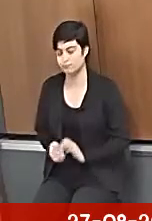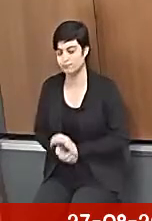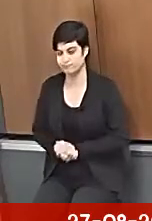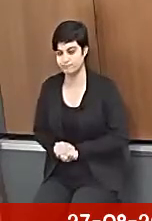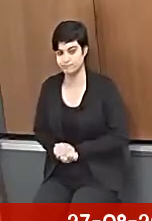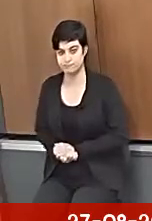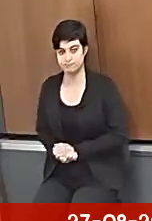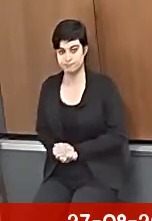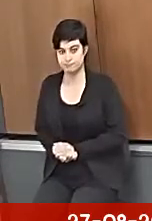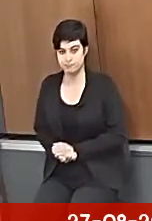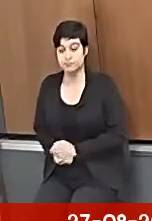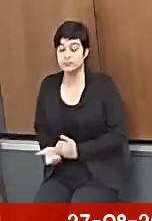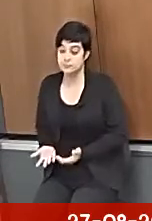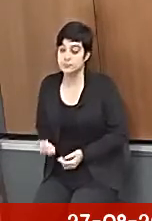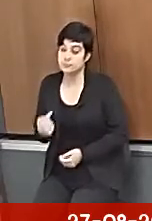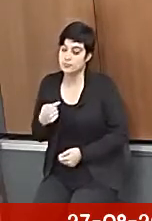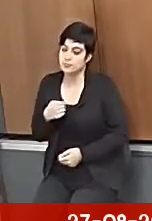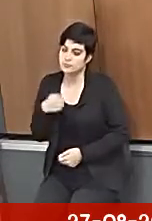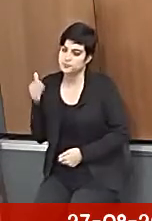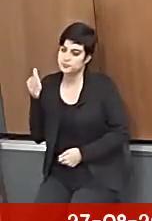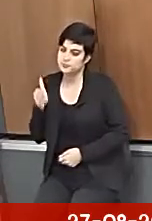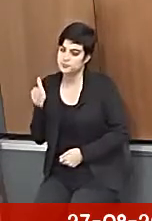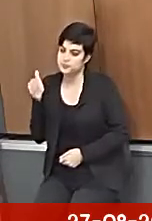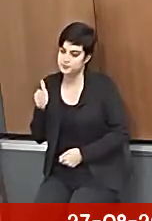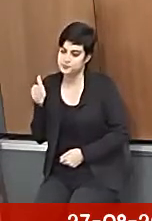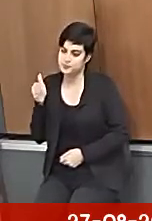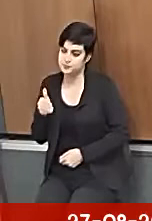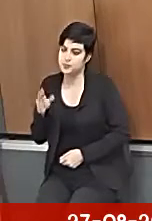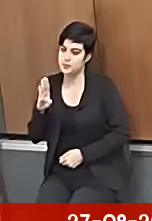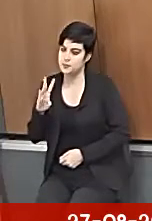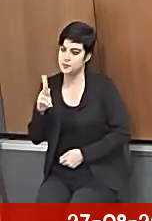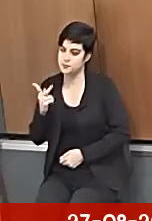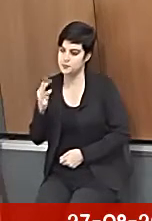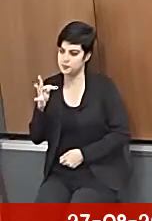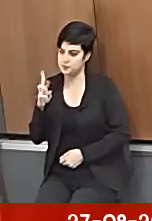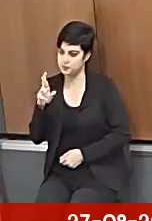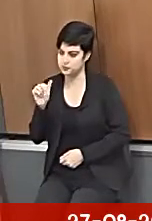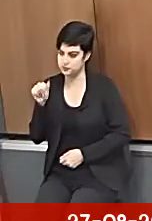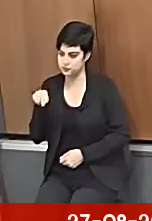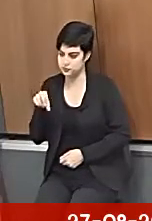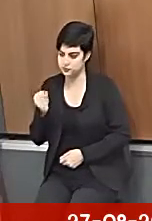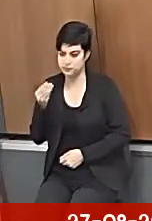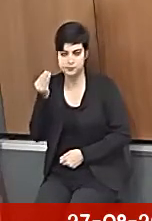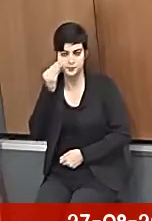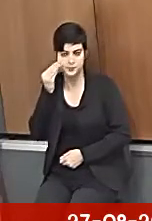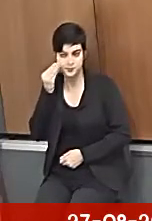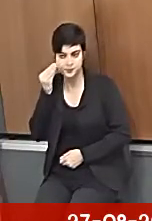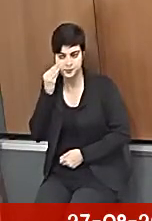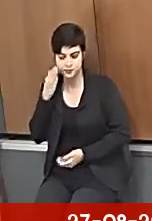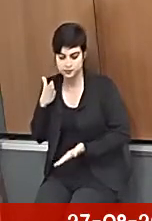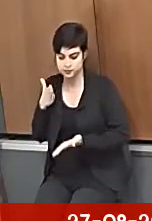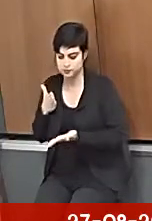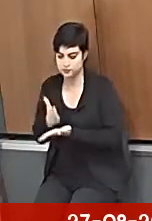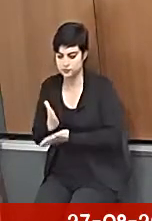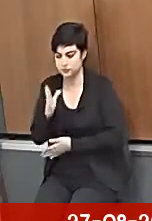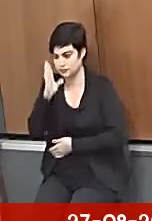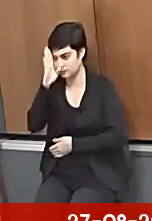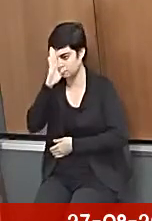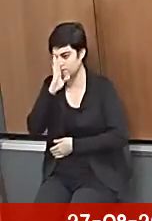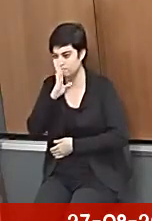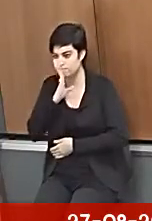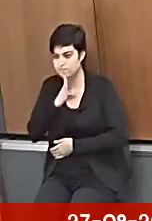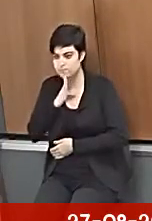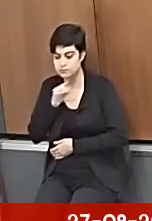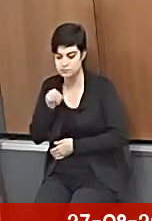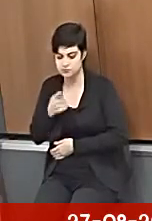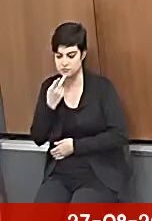eu passei pelo perito da bhtrans a tentar passe livre em um estacionamento ele ligou pra mim que minha perna tem